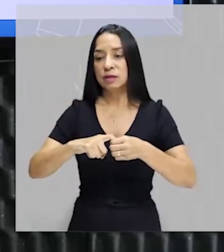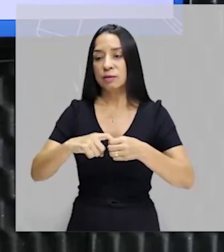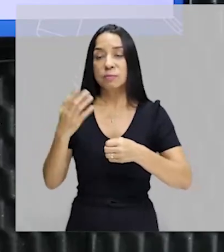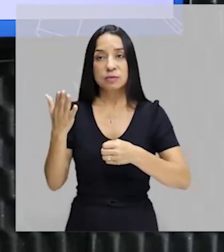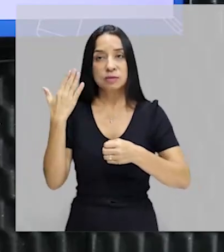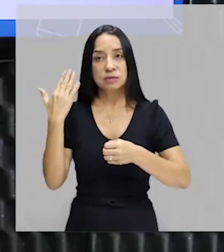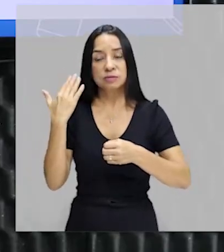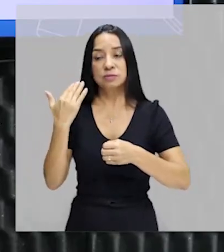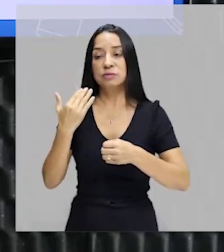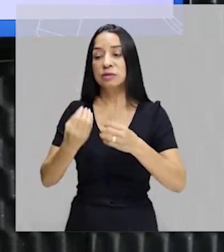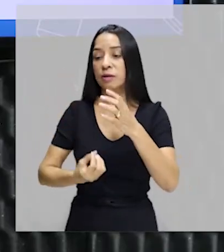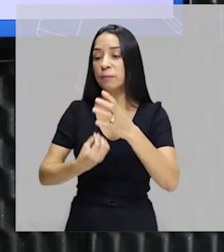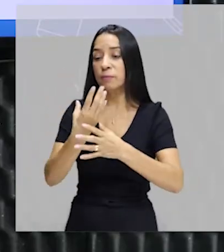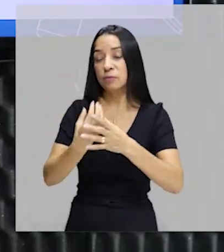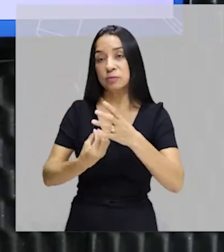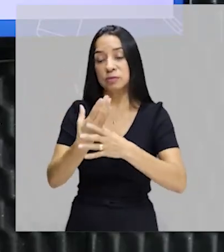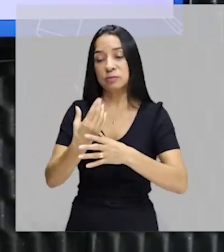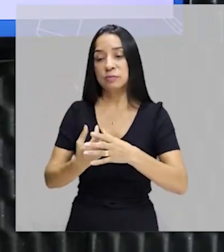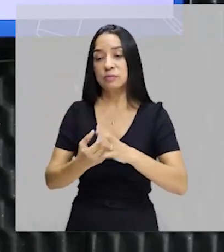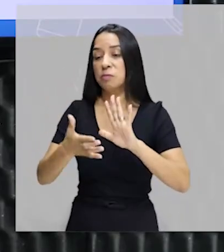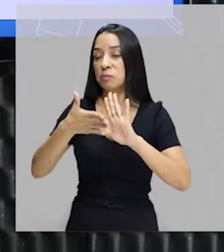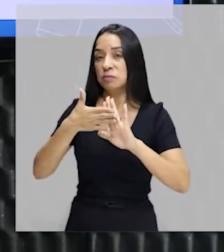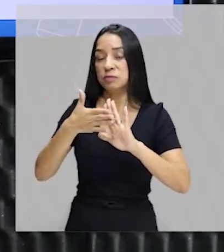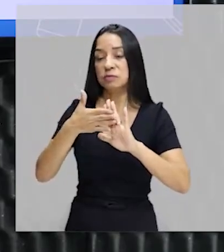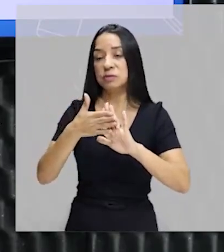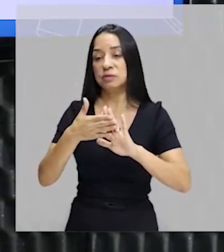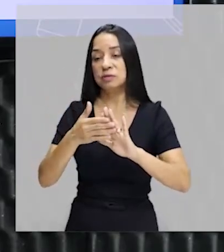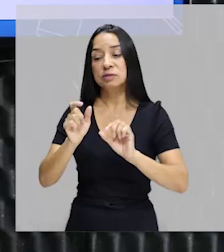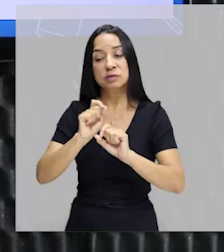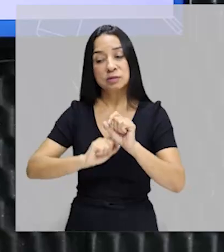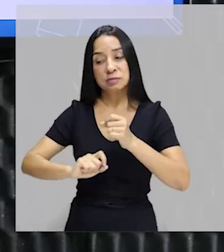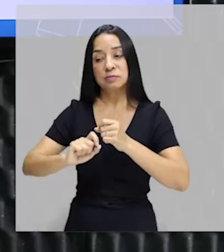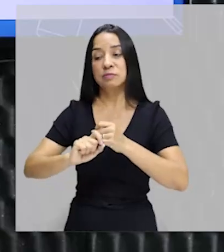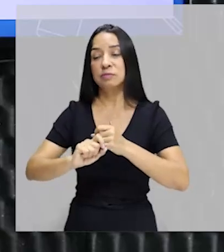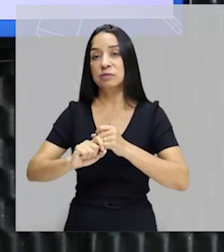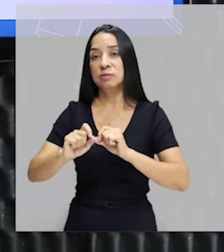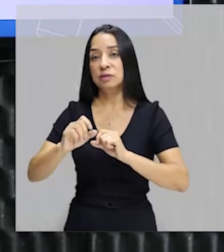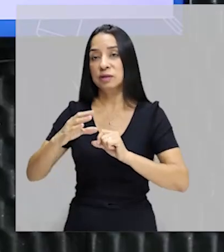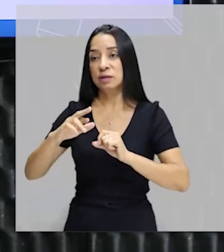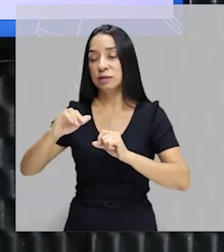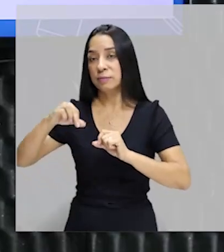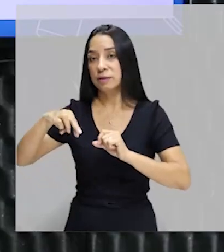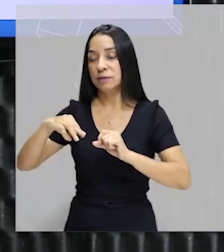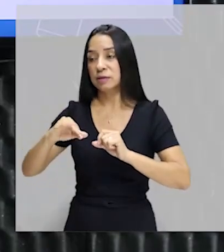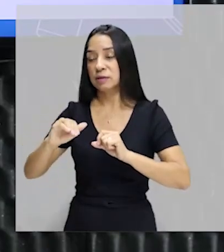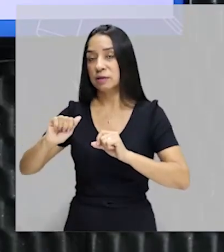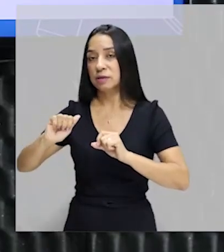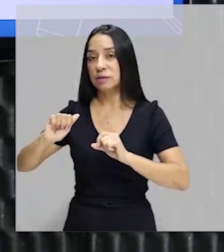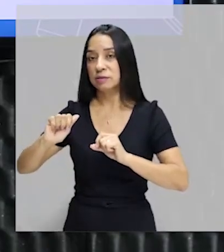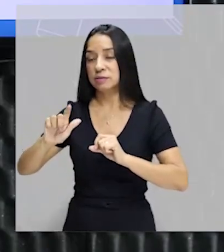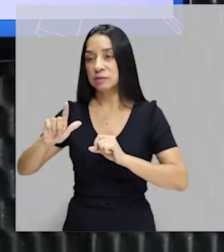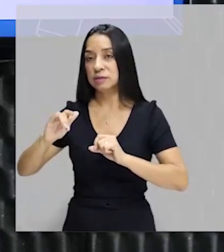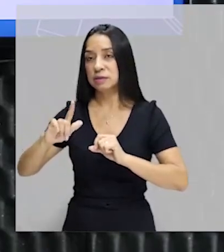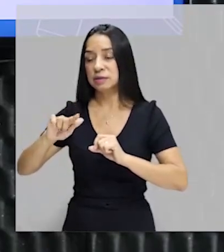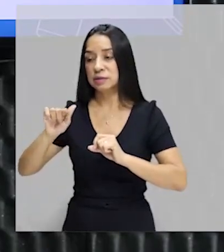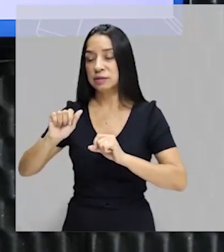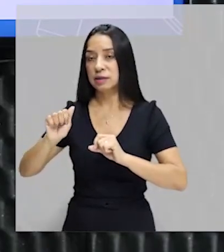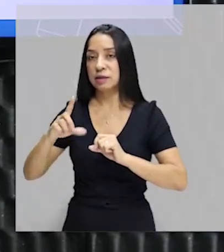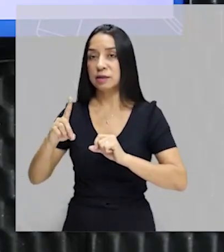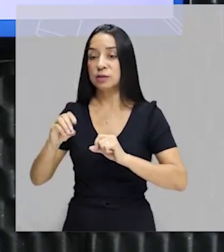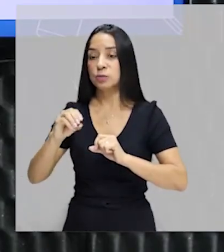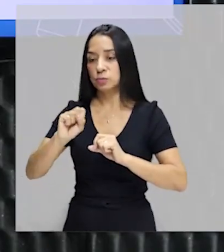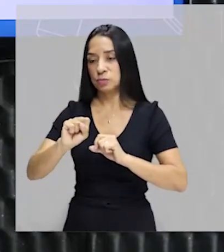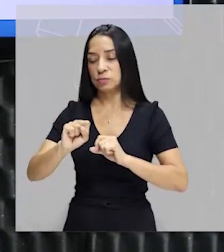produção manufatureira. E foram, inclusive, criminalizados por isso. O movimento ludista acabou sendo criminalizado